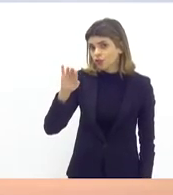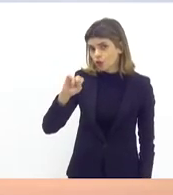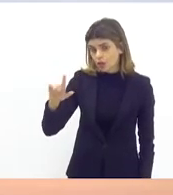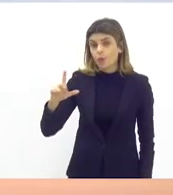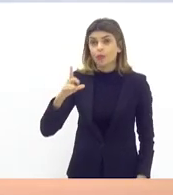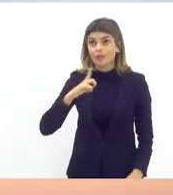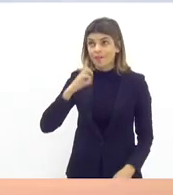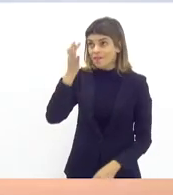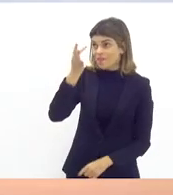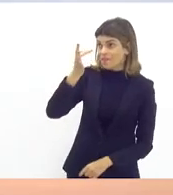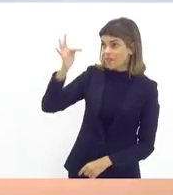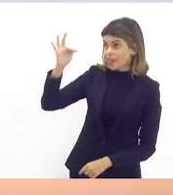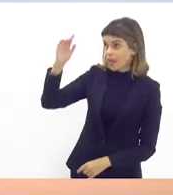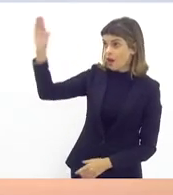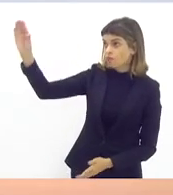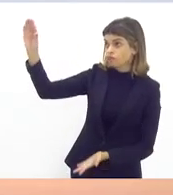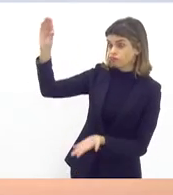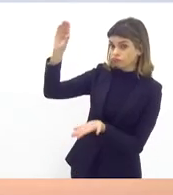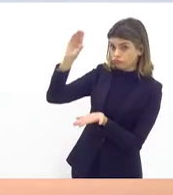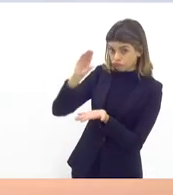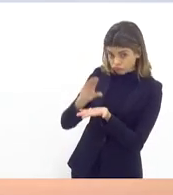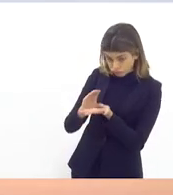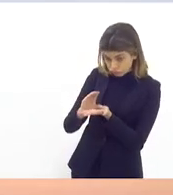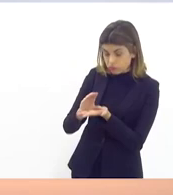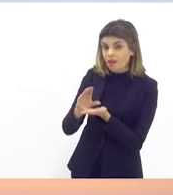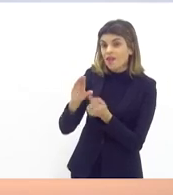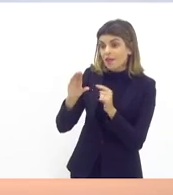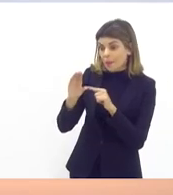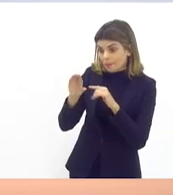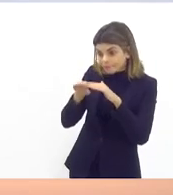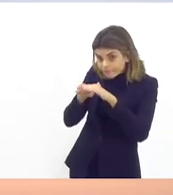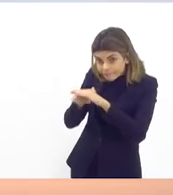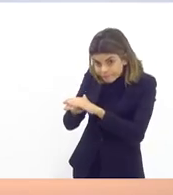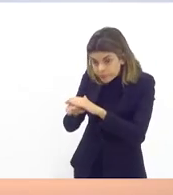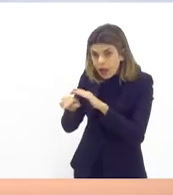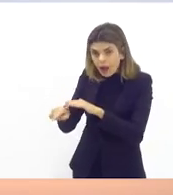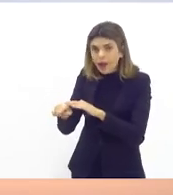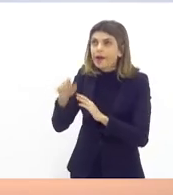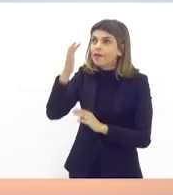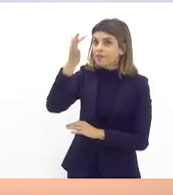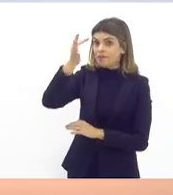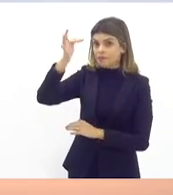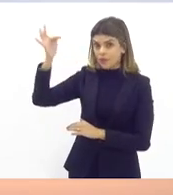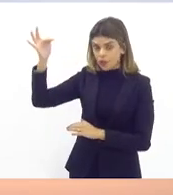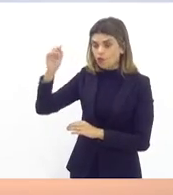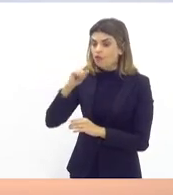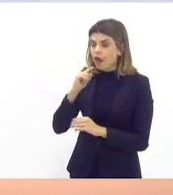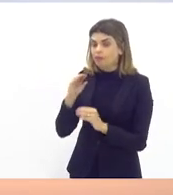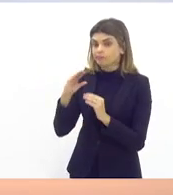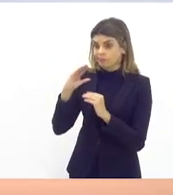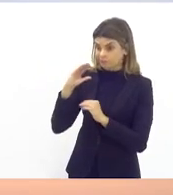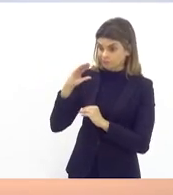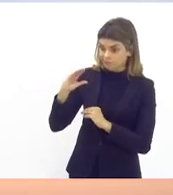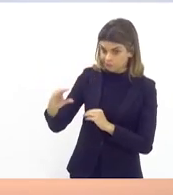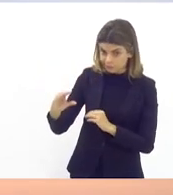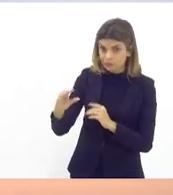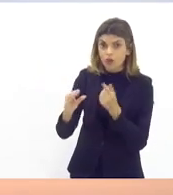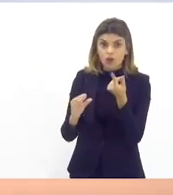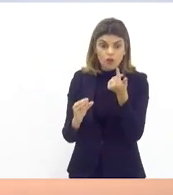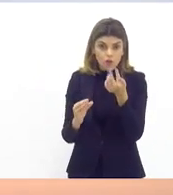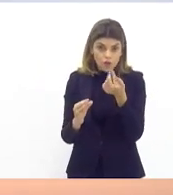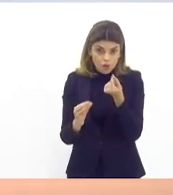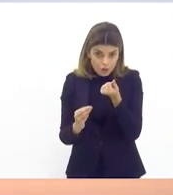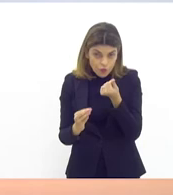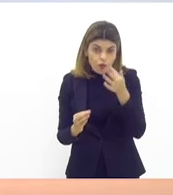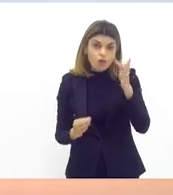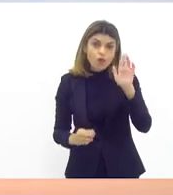União para esse Fundo de Compensação de Benefícios Fiscais. A União vai aportar no agregado para o Fundo de Compensação de Benefícios Fiscais e o